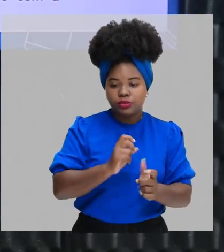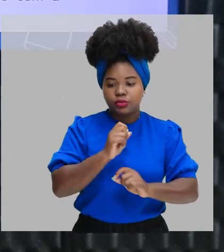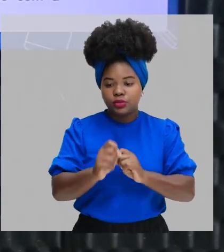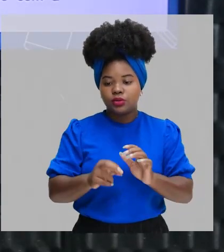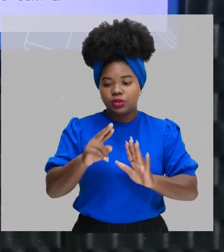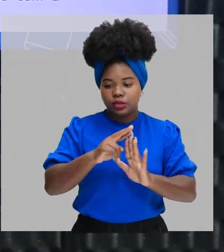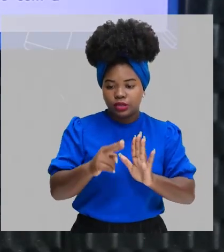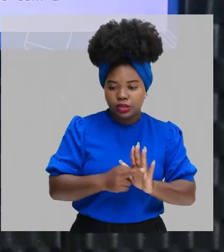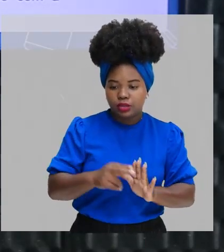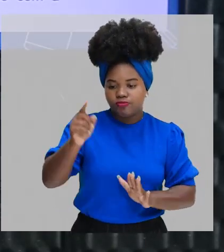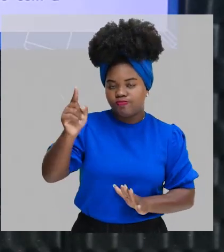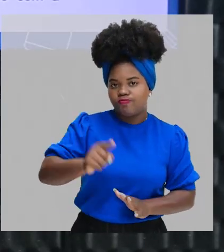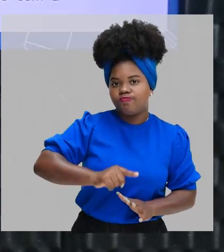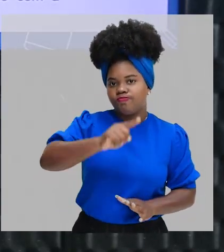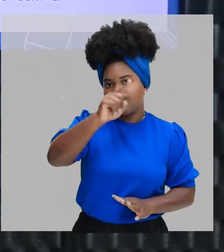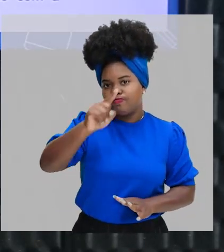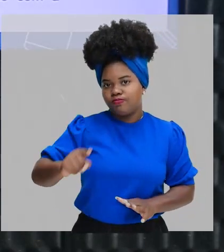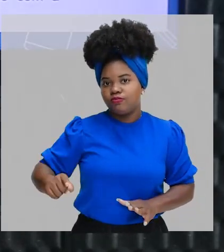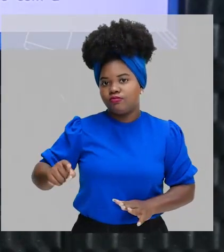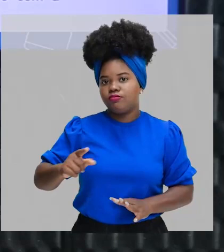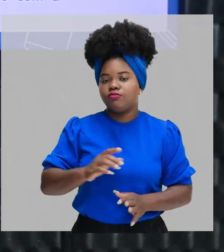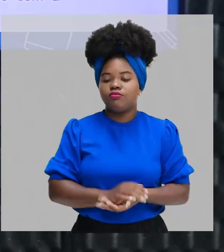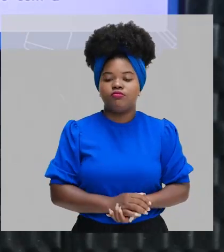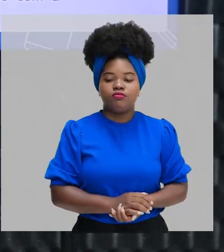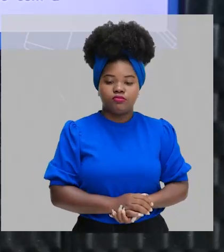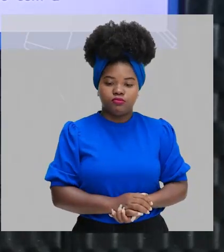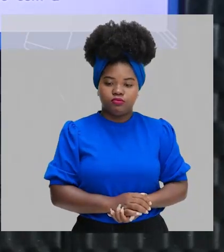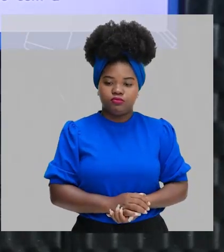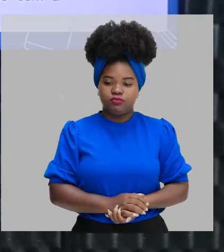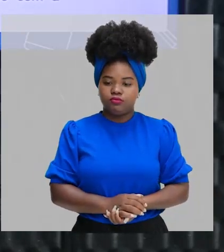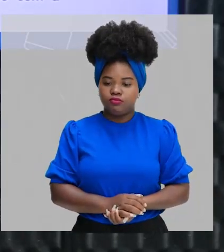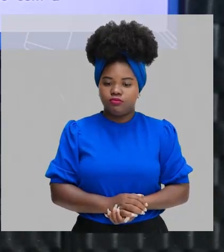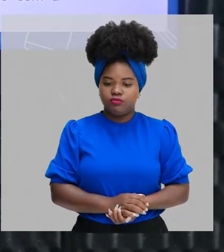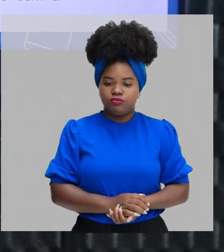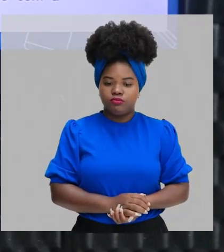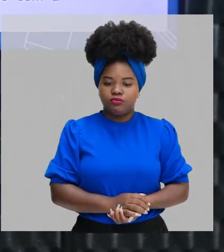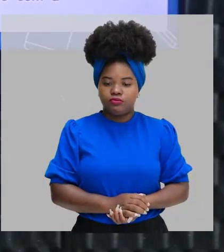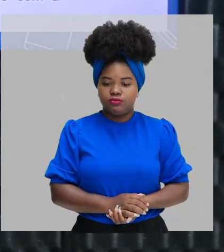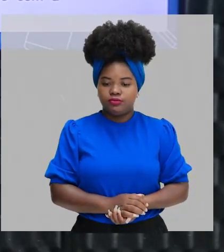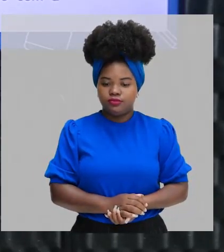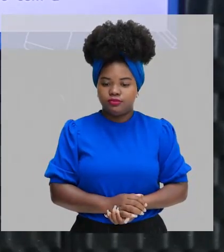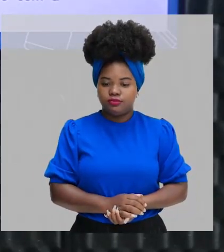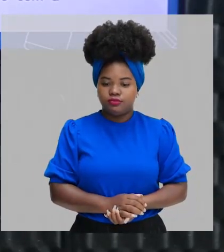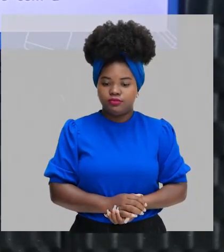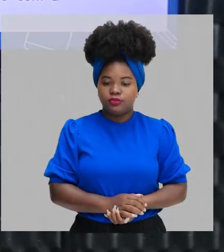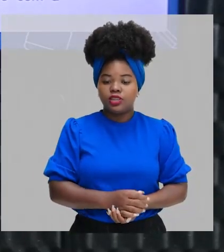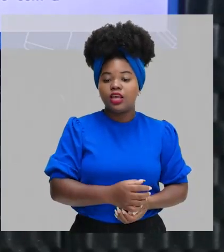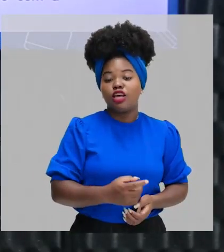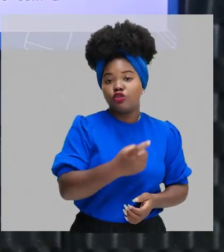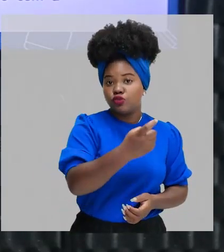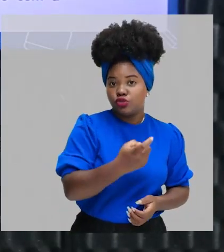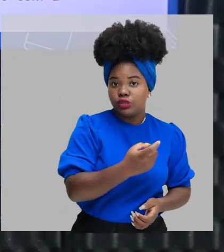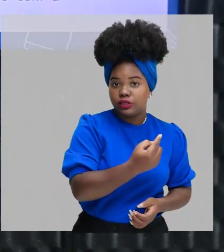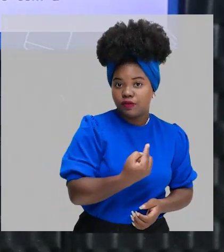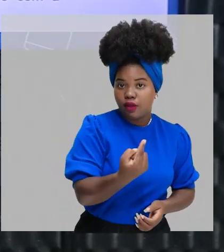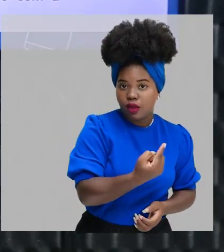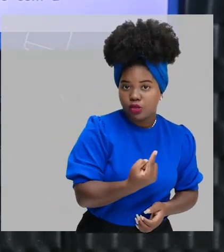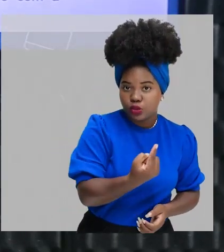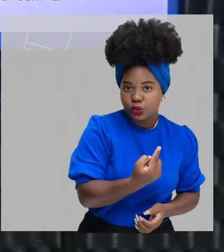montamos aqui a regra de 3, ok? Meios pelo extremo. Vamos isolar o x. Quem vai ser o x?